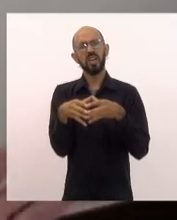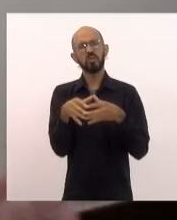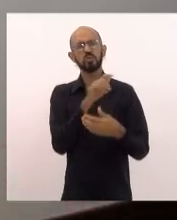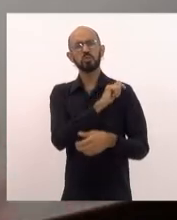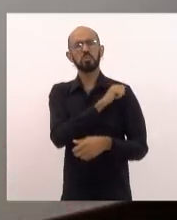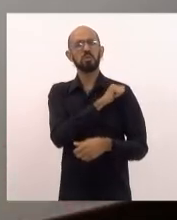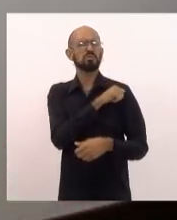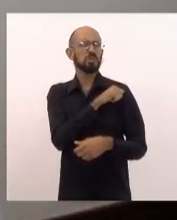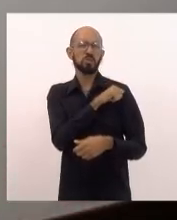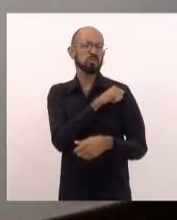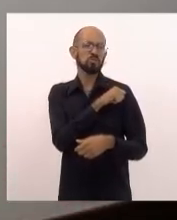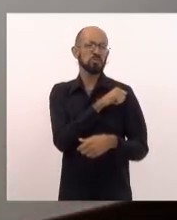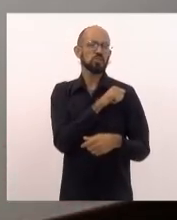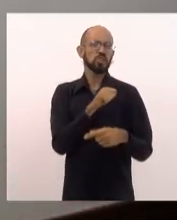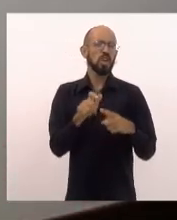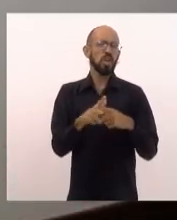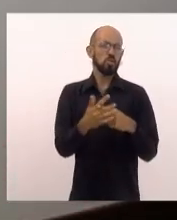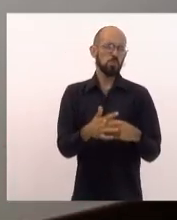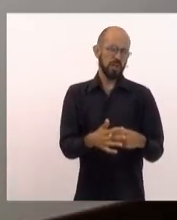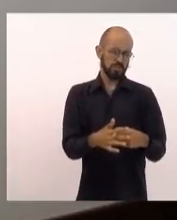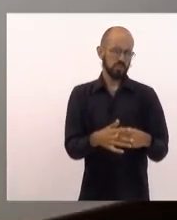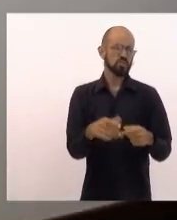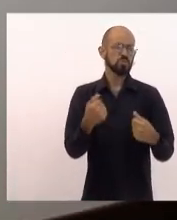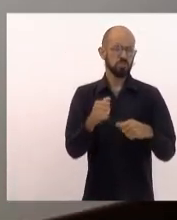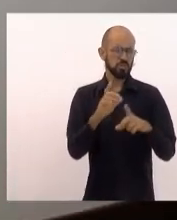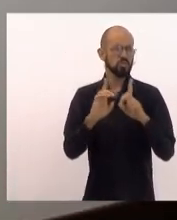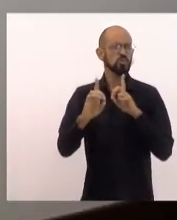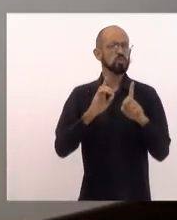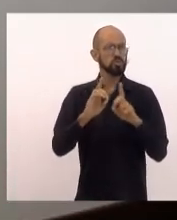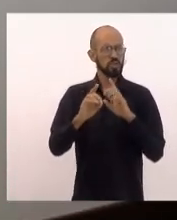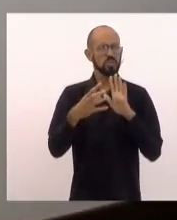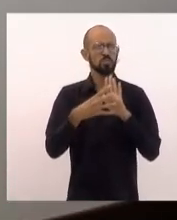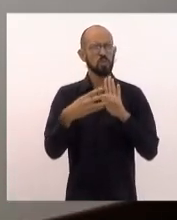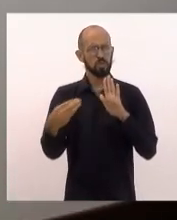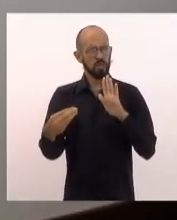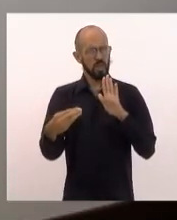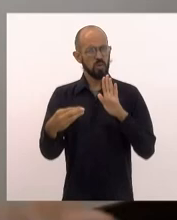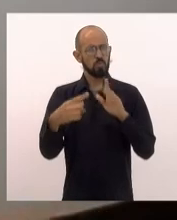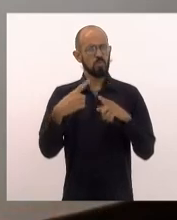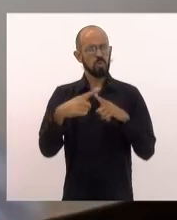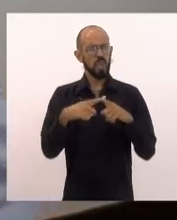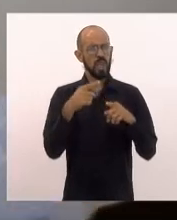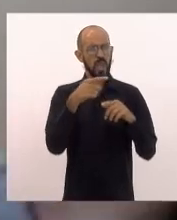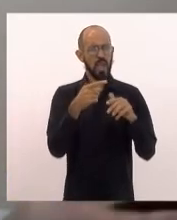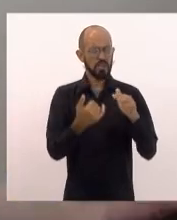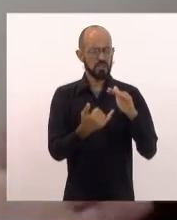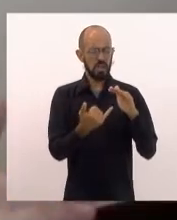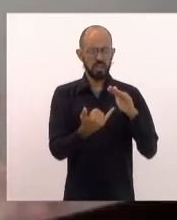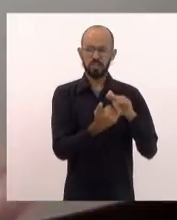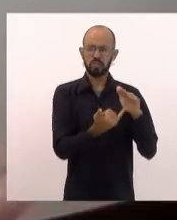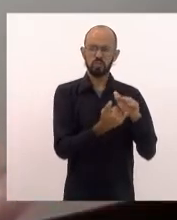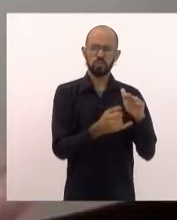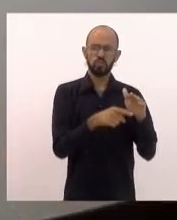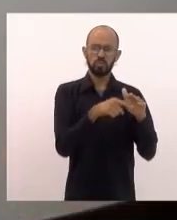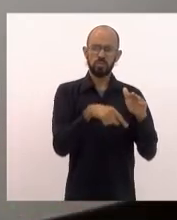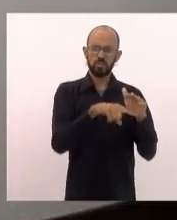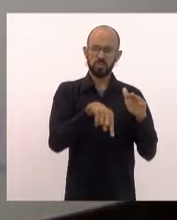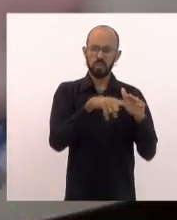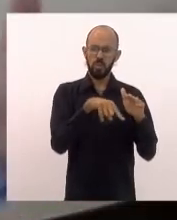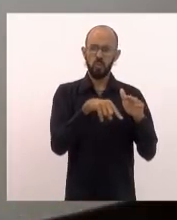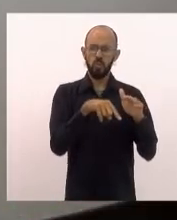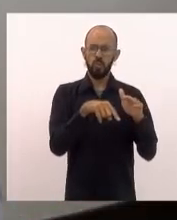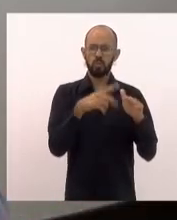Regime de Recuperação Fiscal. A gente tem que discutir esse modelo, que, afinal de contas, essa entidade quase sacrossanta no Estado, virou